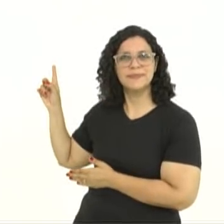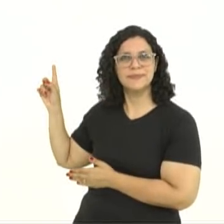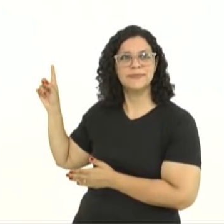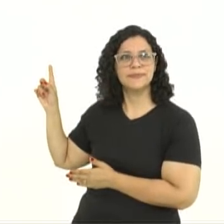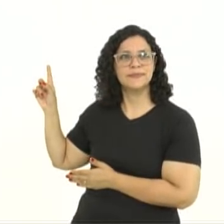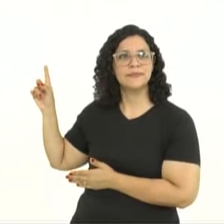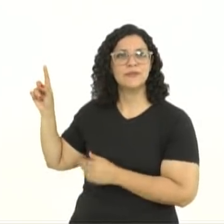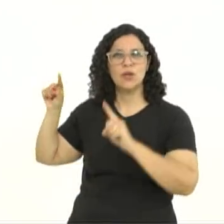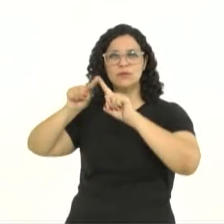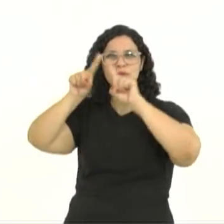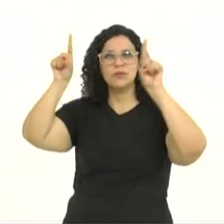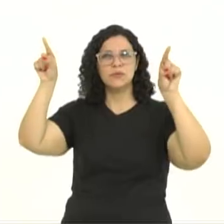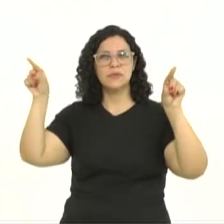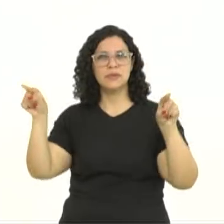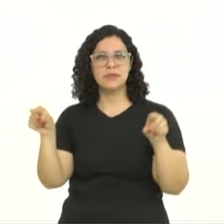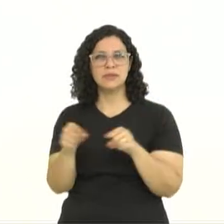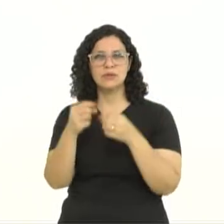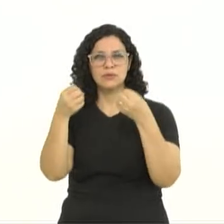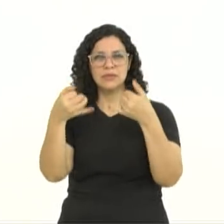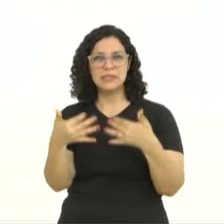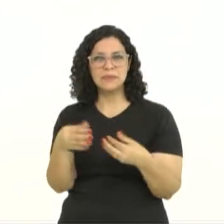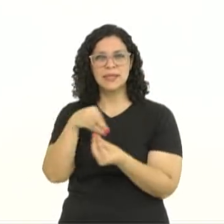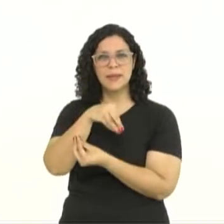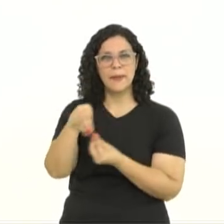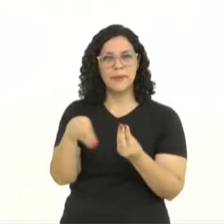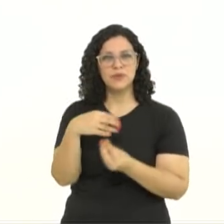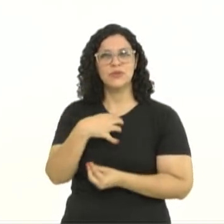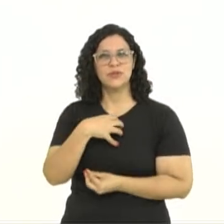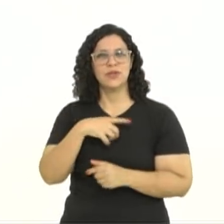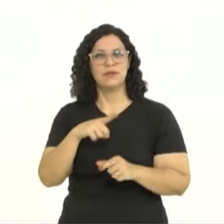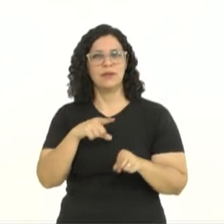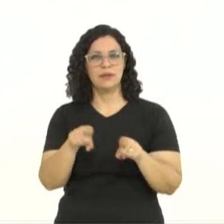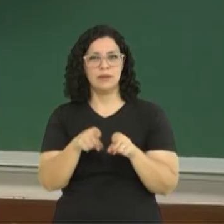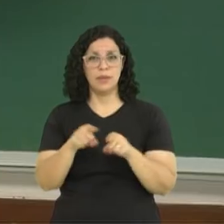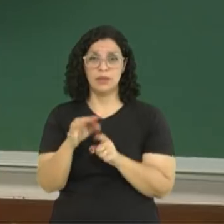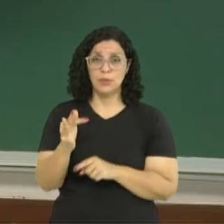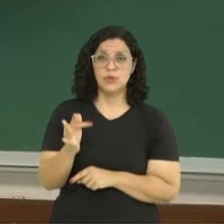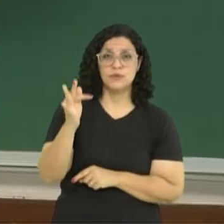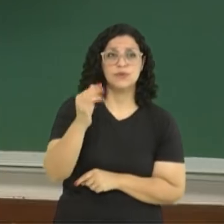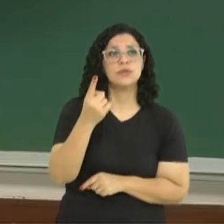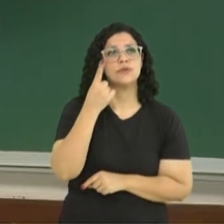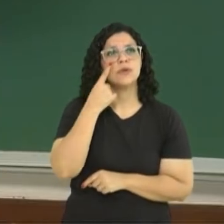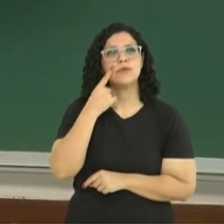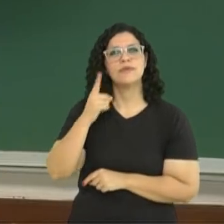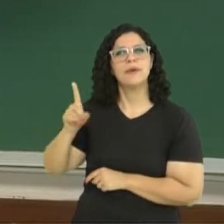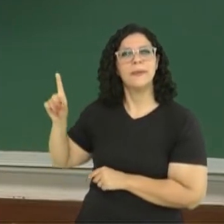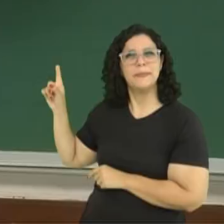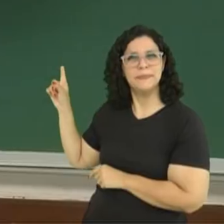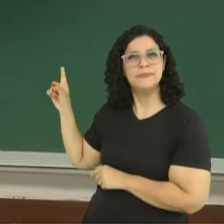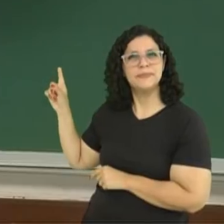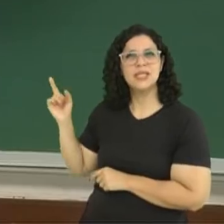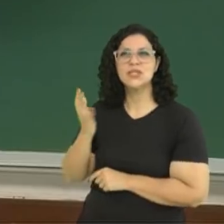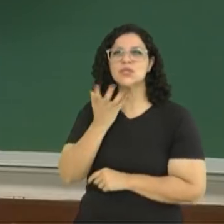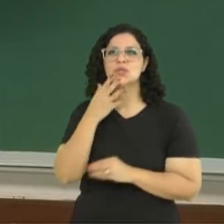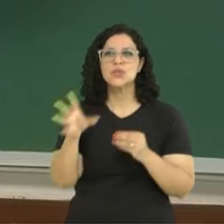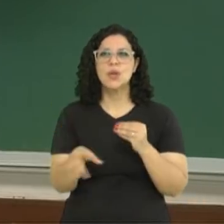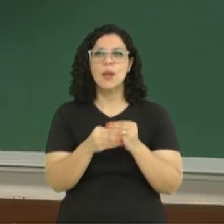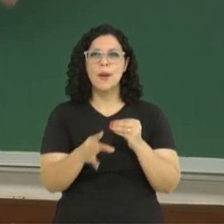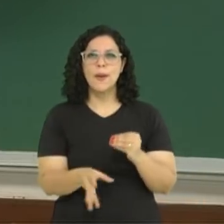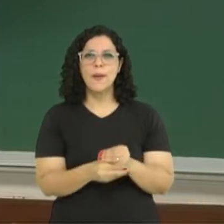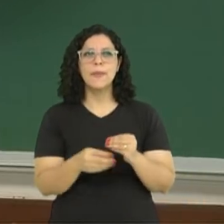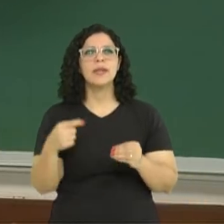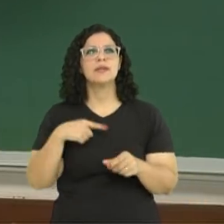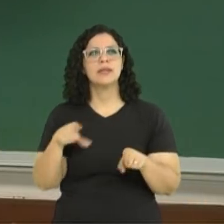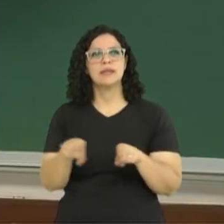cores secundárias e a junção delas é as terciárias. E daí, mais para frente, vocês vão ver que tem as cores complementares, são as